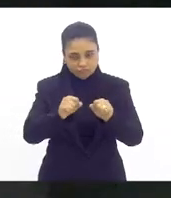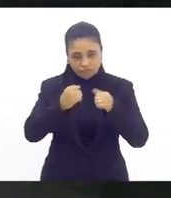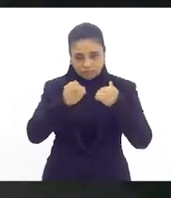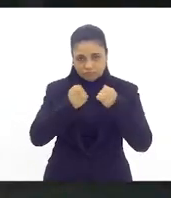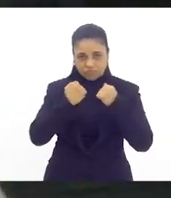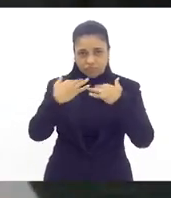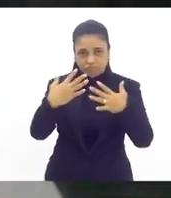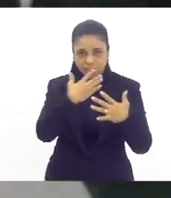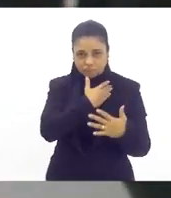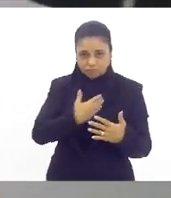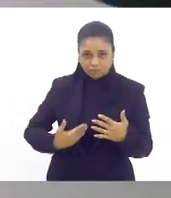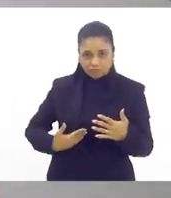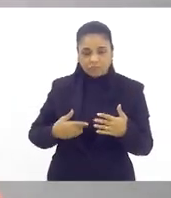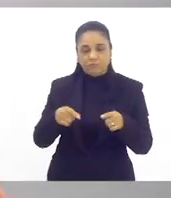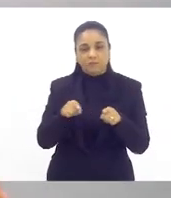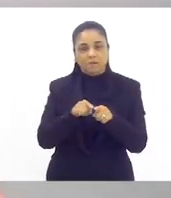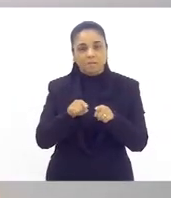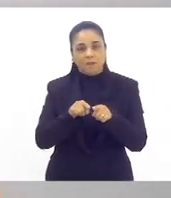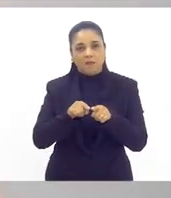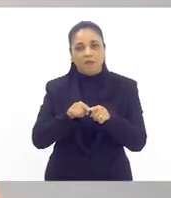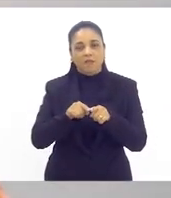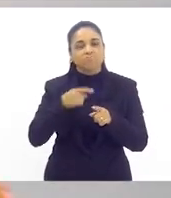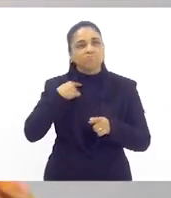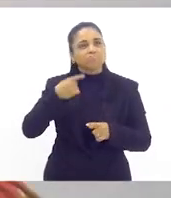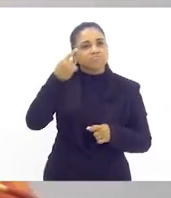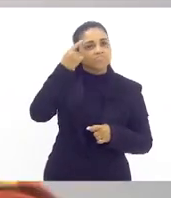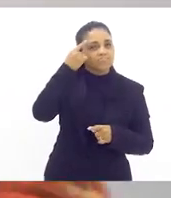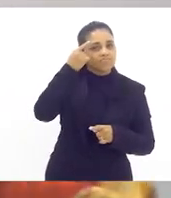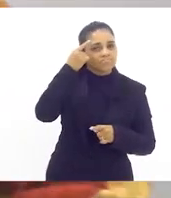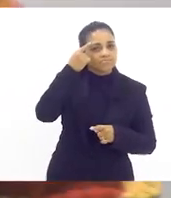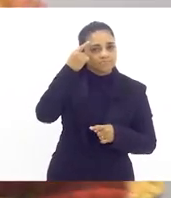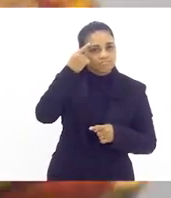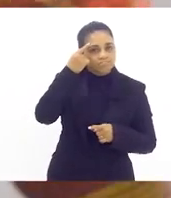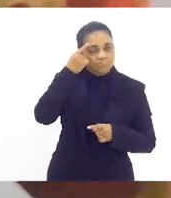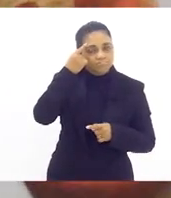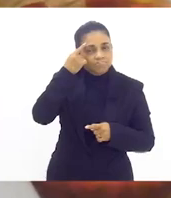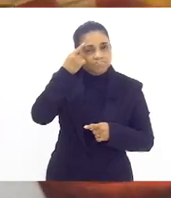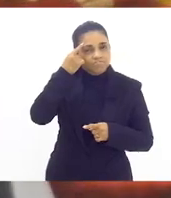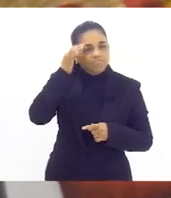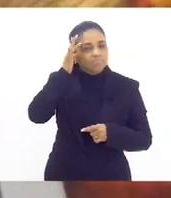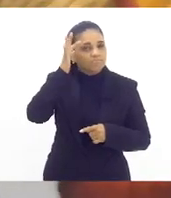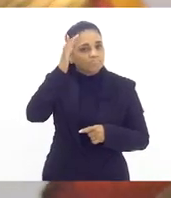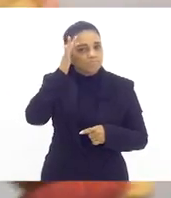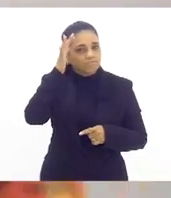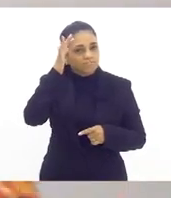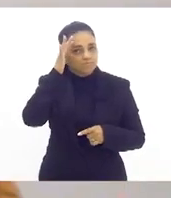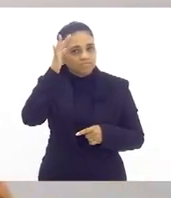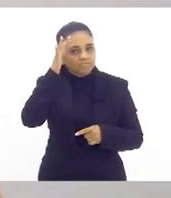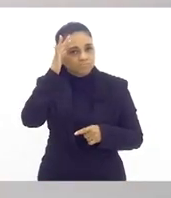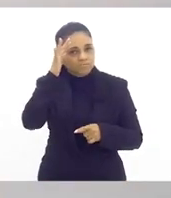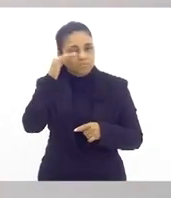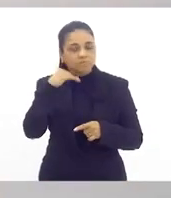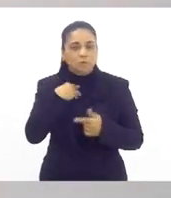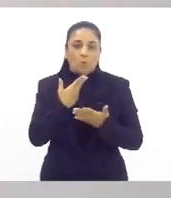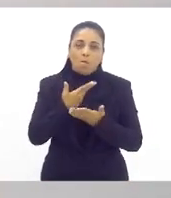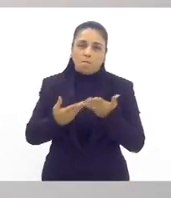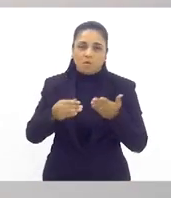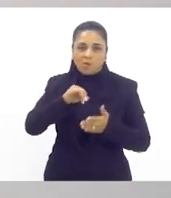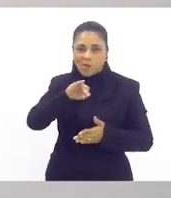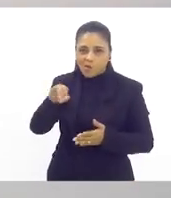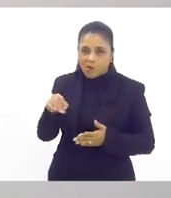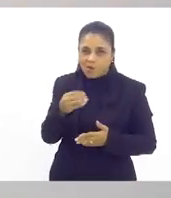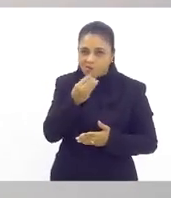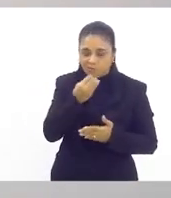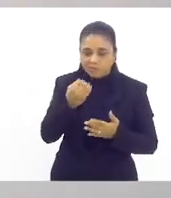com os queridos um processo reflexivo que eu acho que que é importante a gente não perder a oportunidade desse